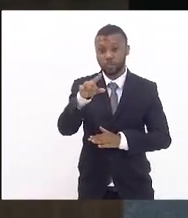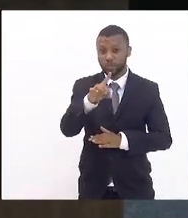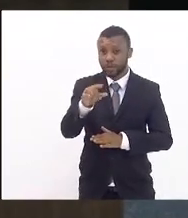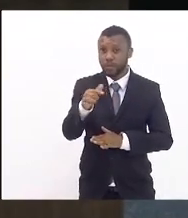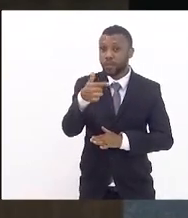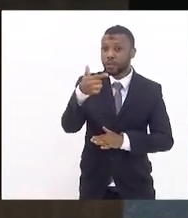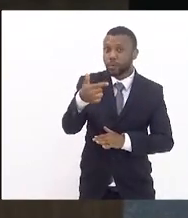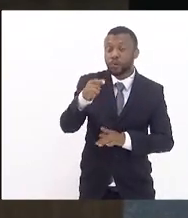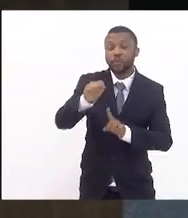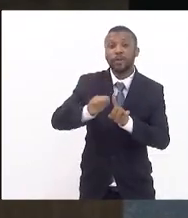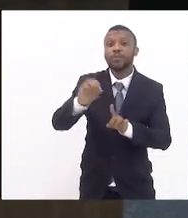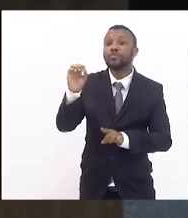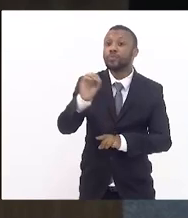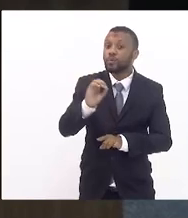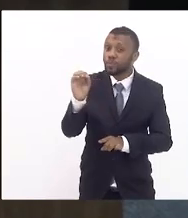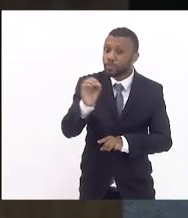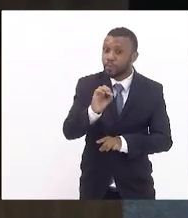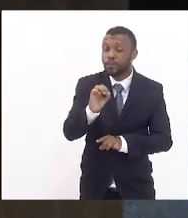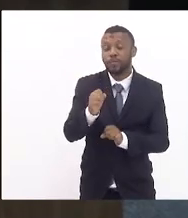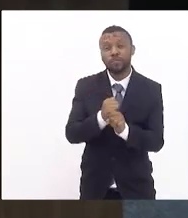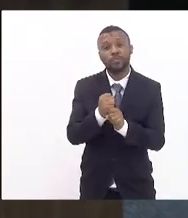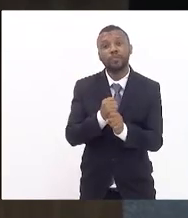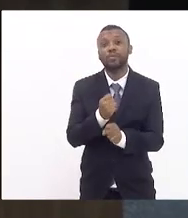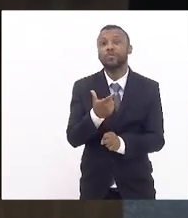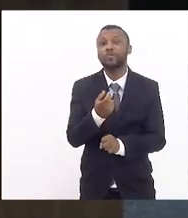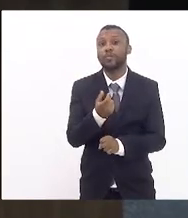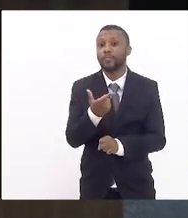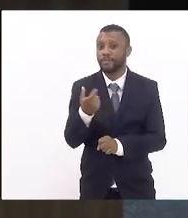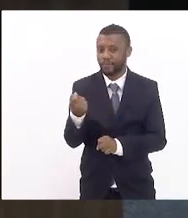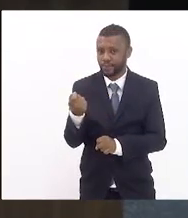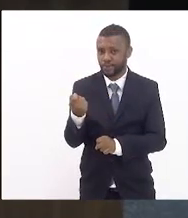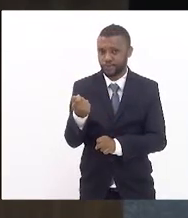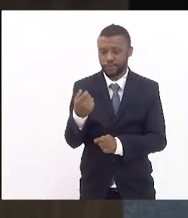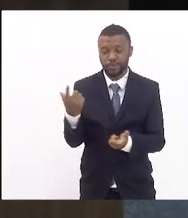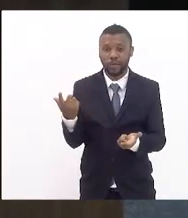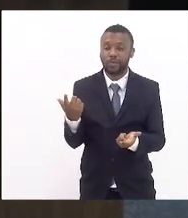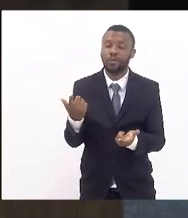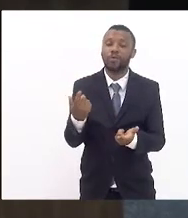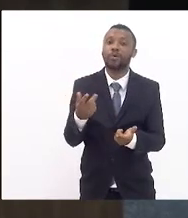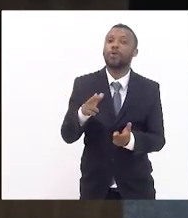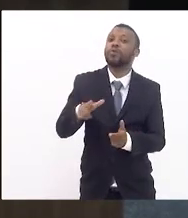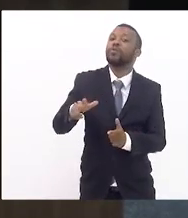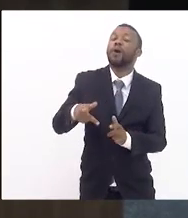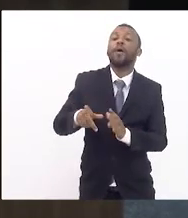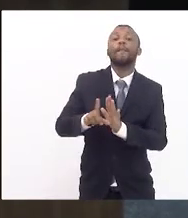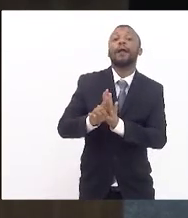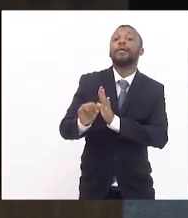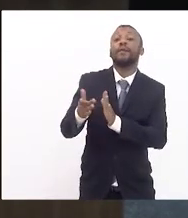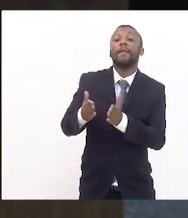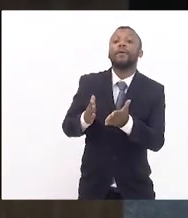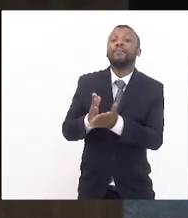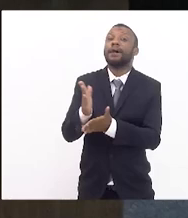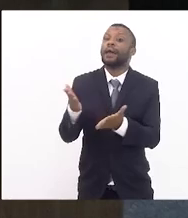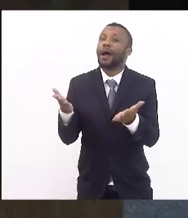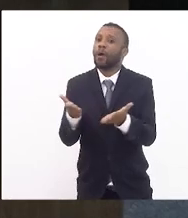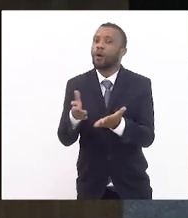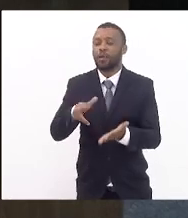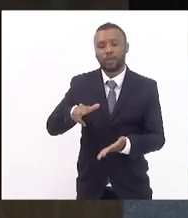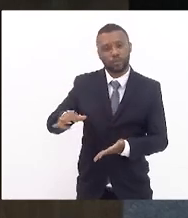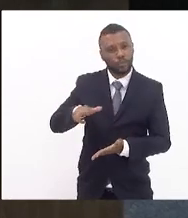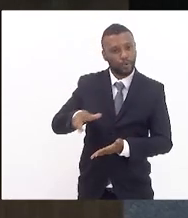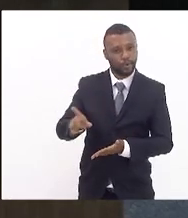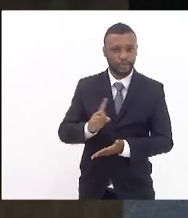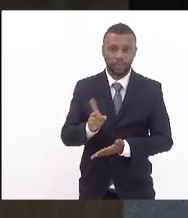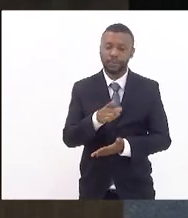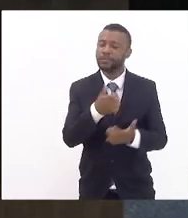2 de outubro de 2020. Ou seja, não é uma lei que foi aprovada agora, e